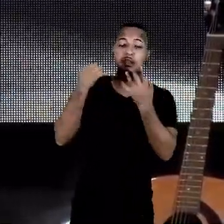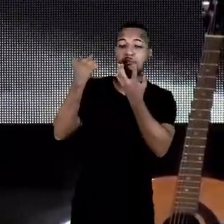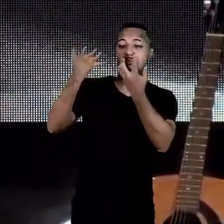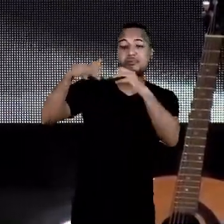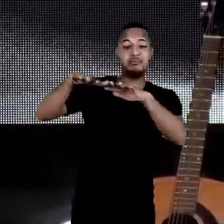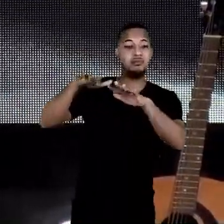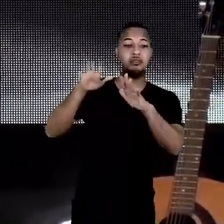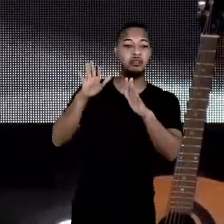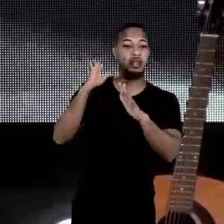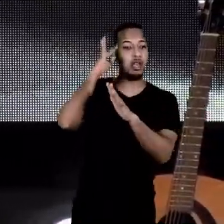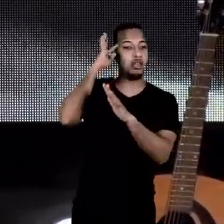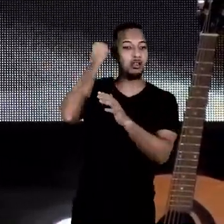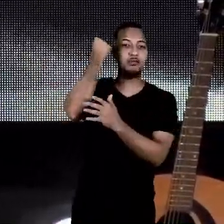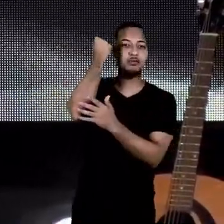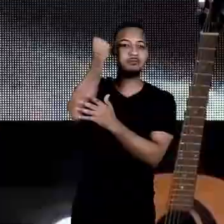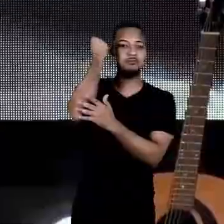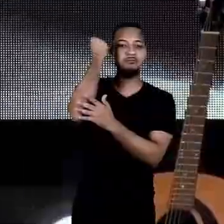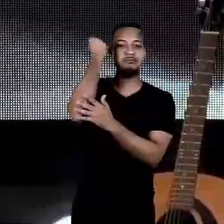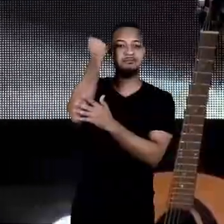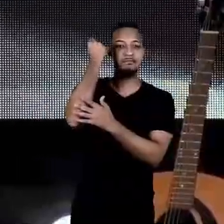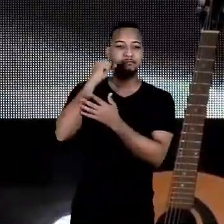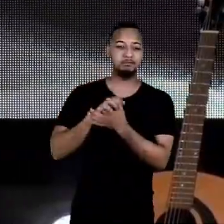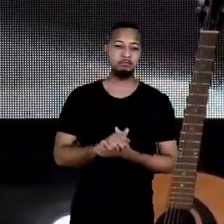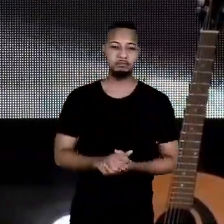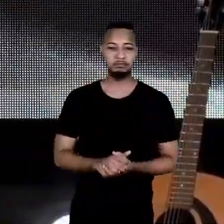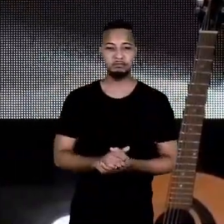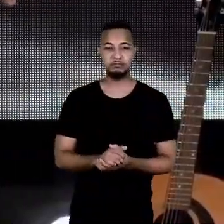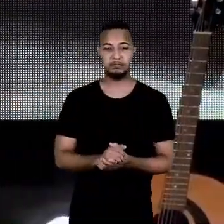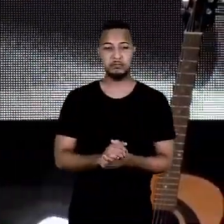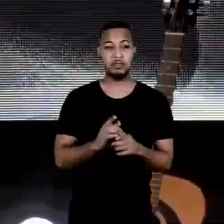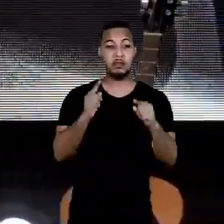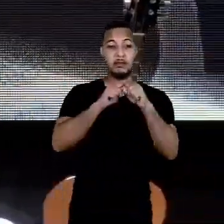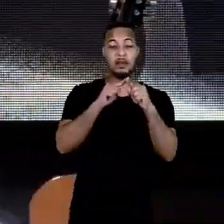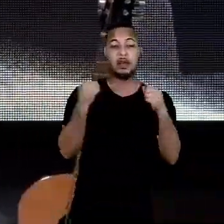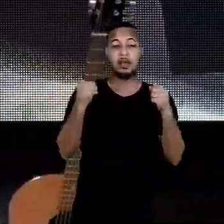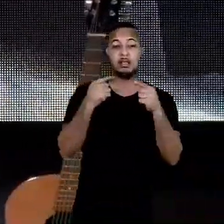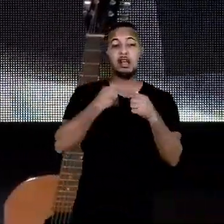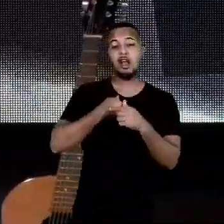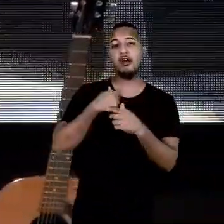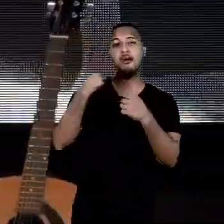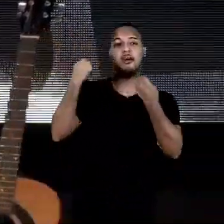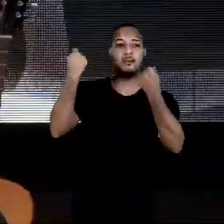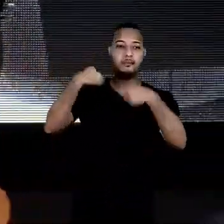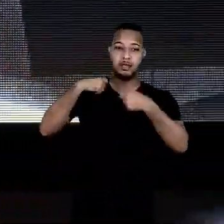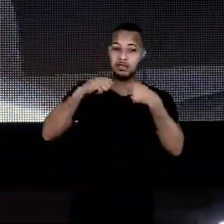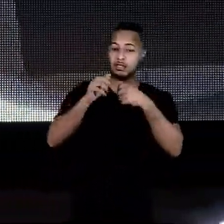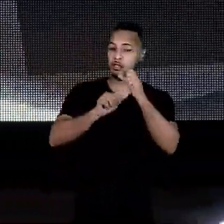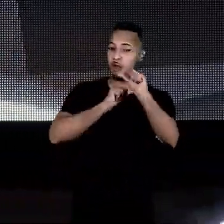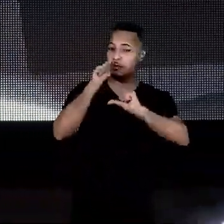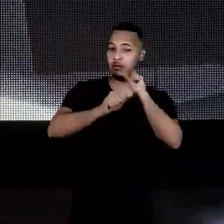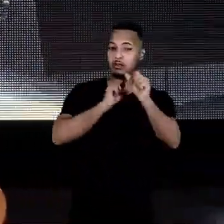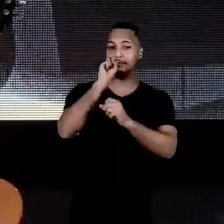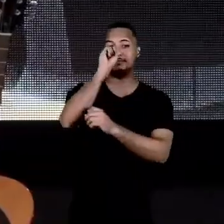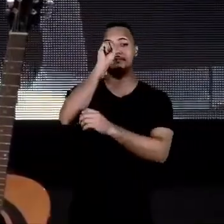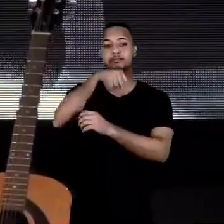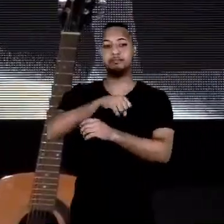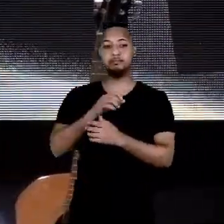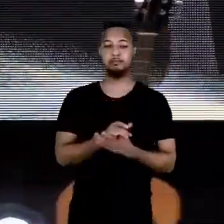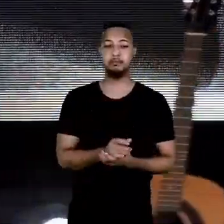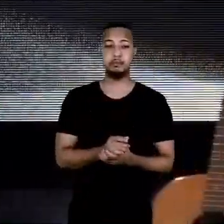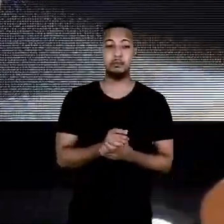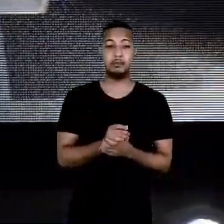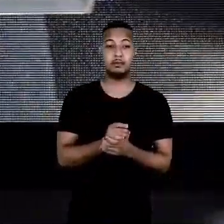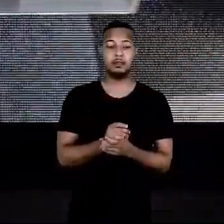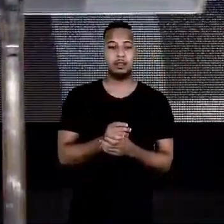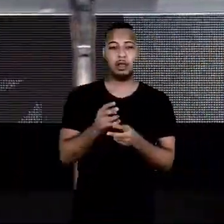Talvez eu identifique o problema, mas se eu não reconheço que eu preciso mudar, continuo com o mesmo problema. Veja a diferença de